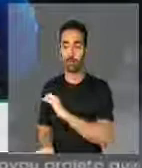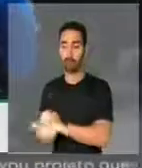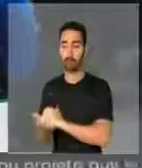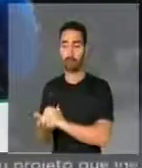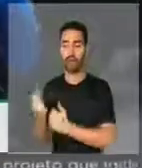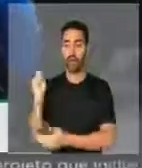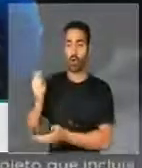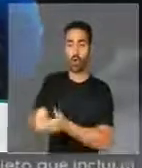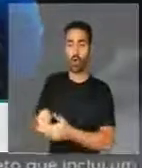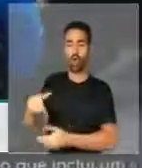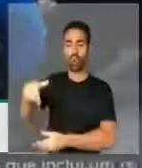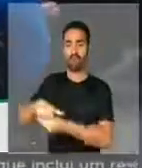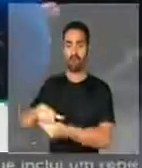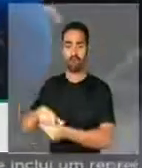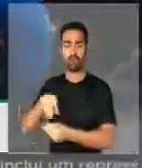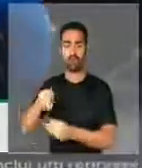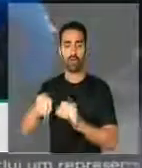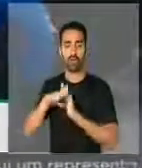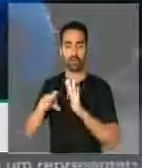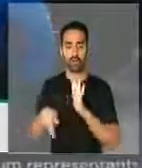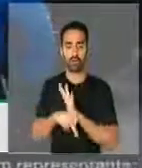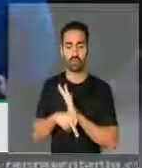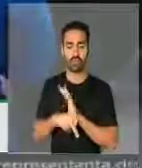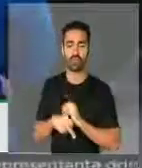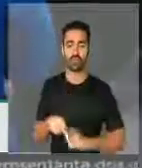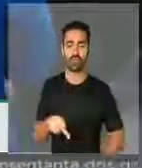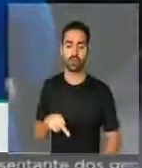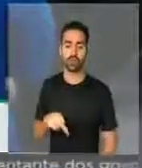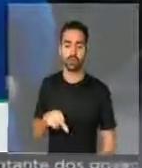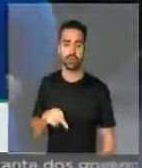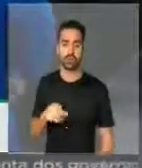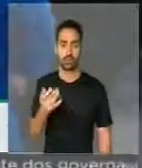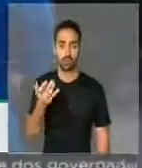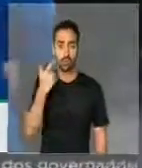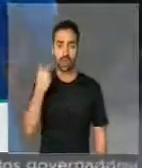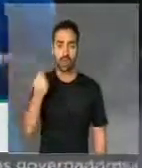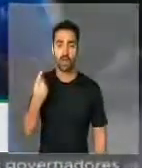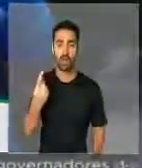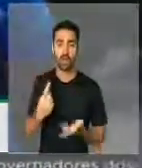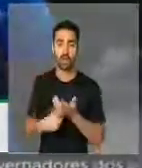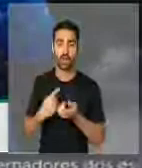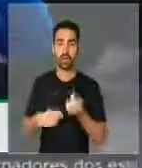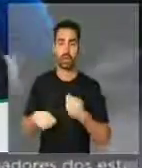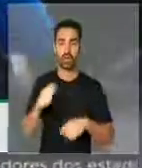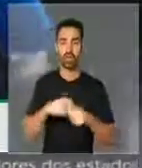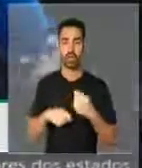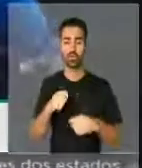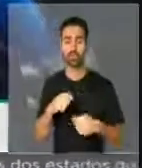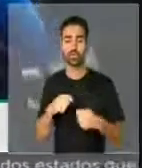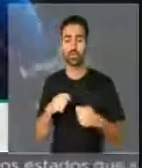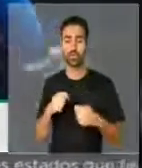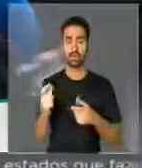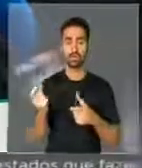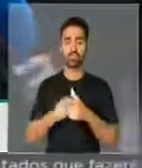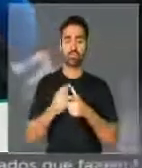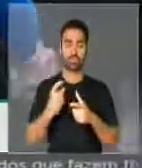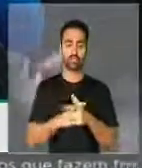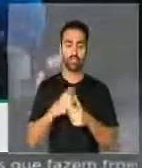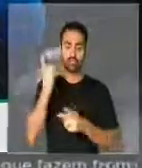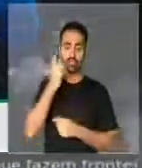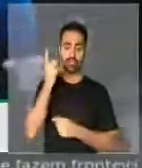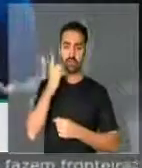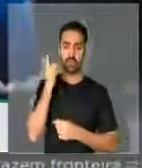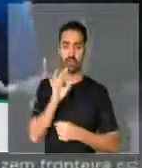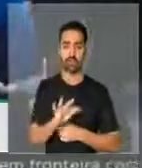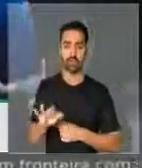que é a representação da medida provisória de renegociação de dívidas de parlamentares, de